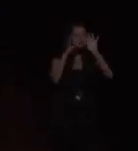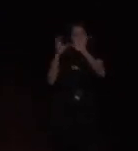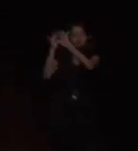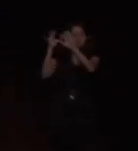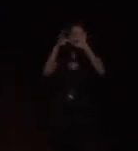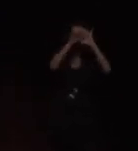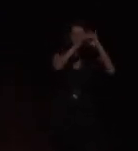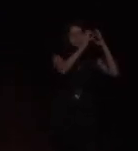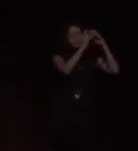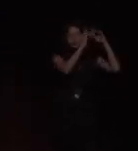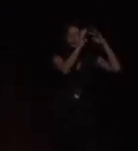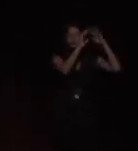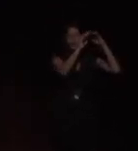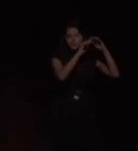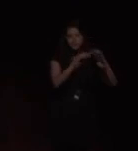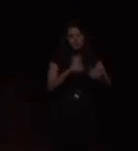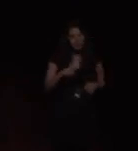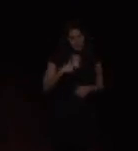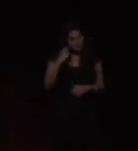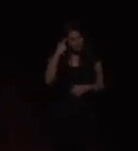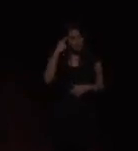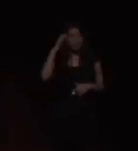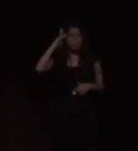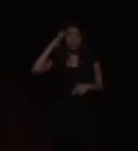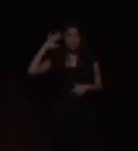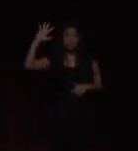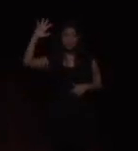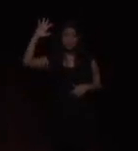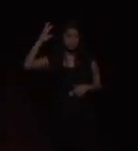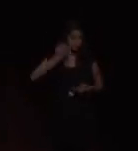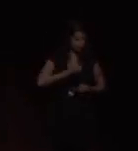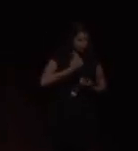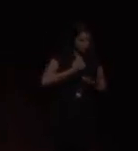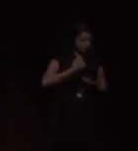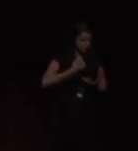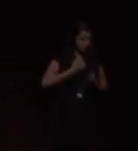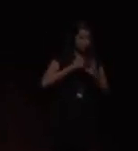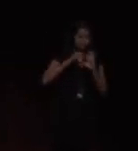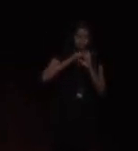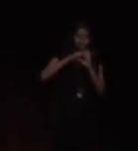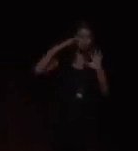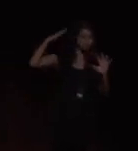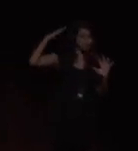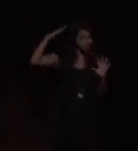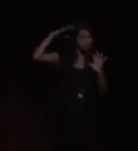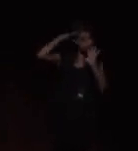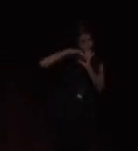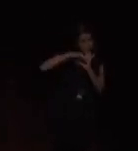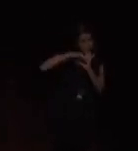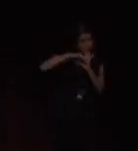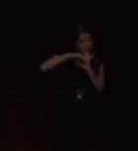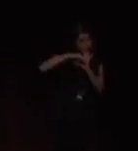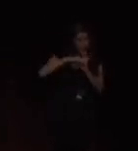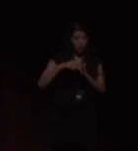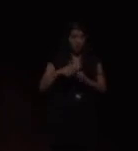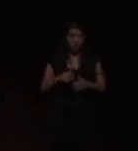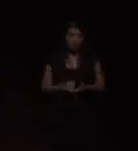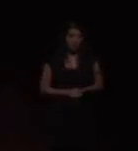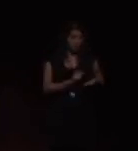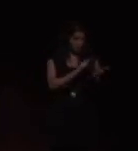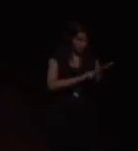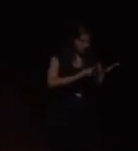não há diferença entre pensamento e poesia. A poesia é parte do pensamento literário.